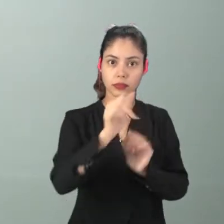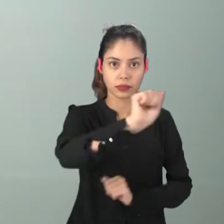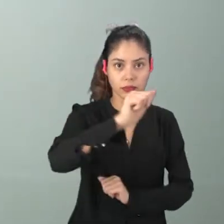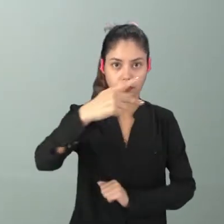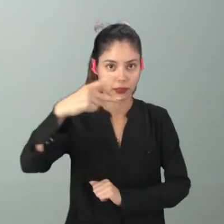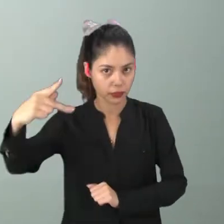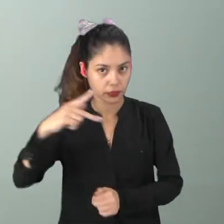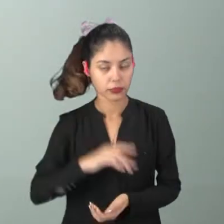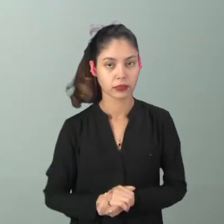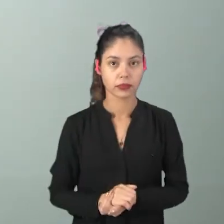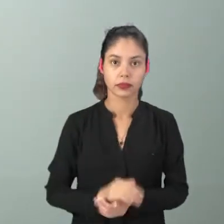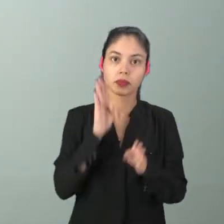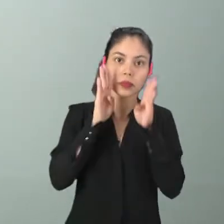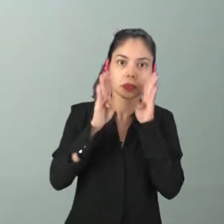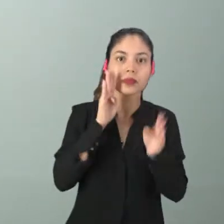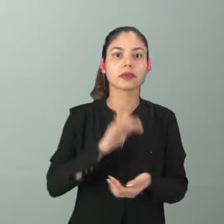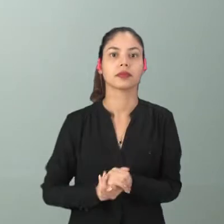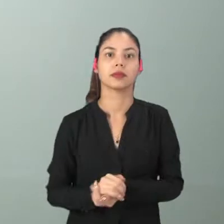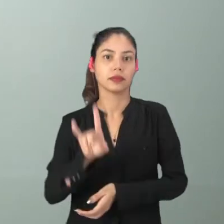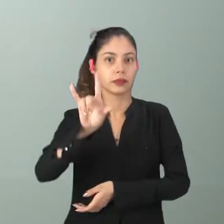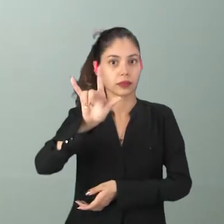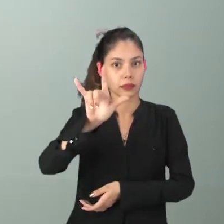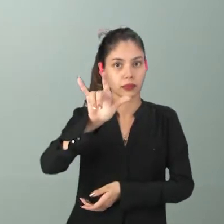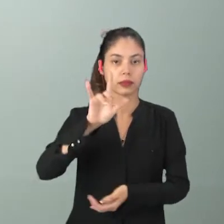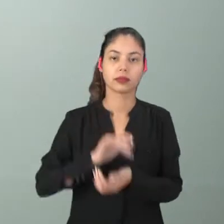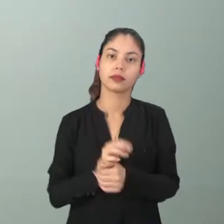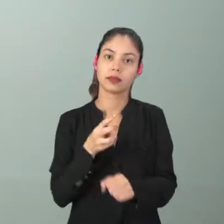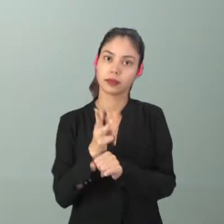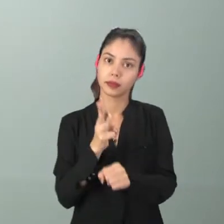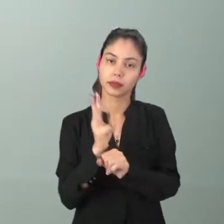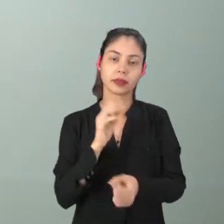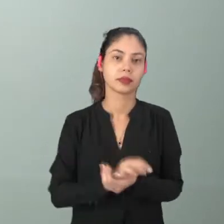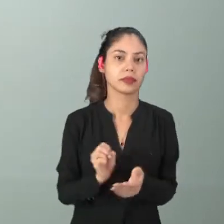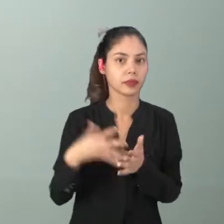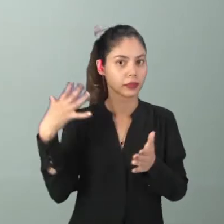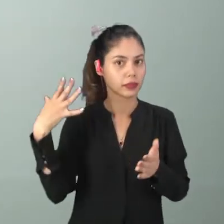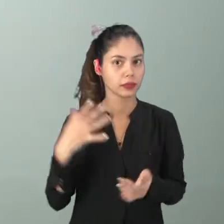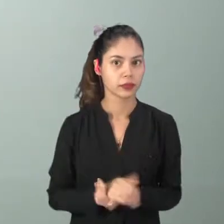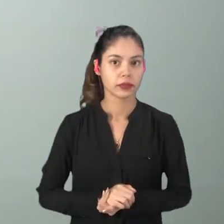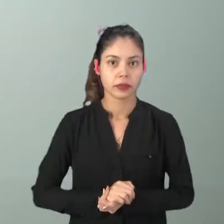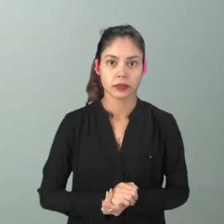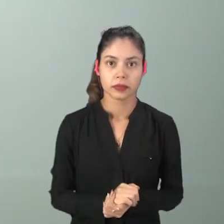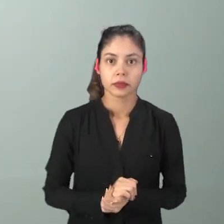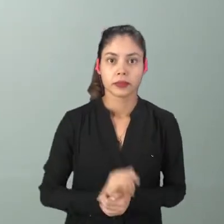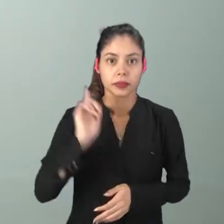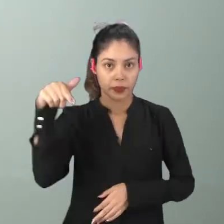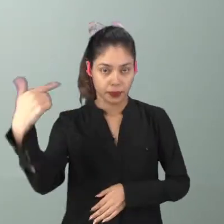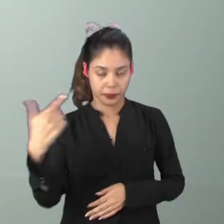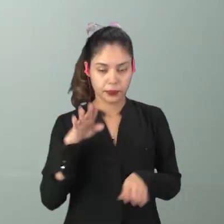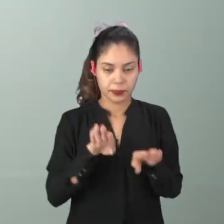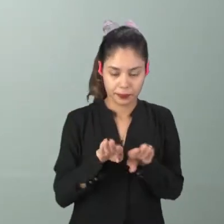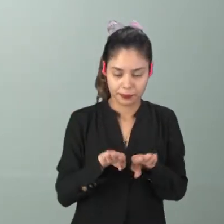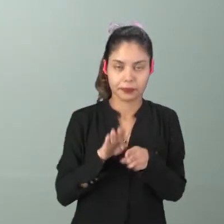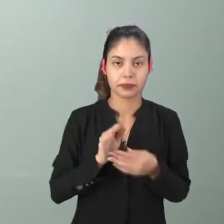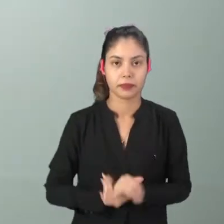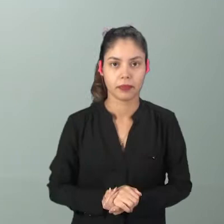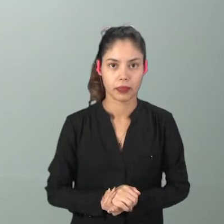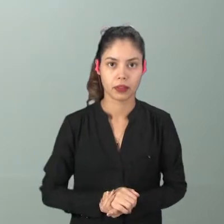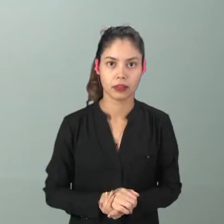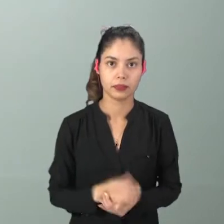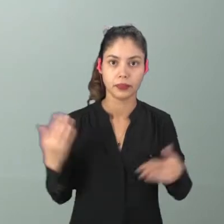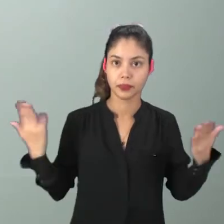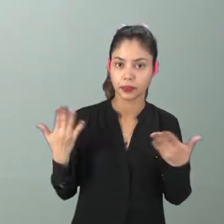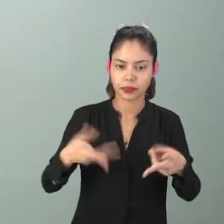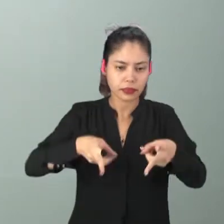gente usa, Facebook, Instagram, WhatsApp, muitas vezes, e outros tantos, tá bom?